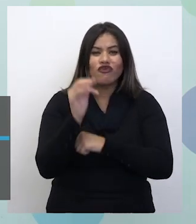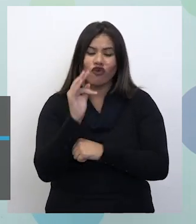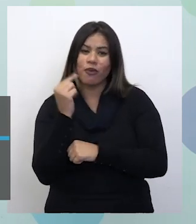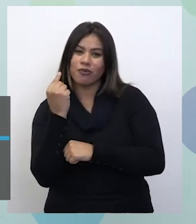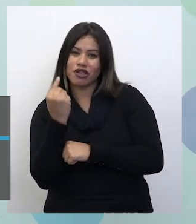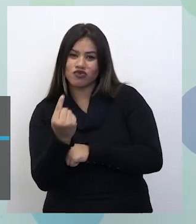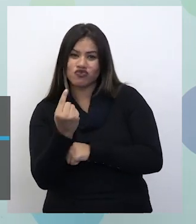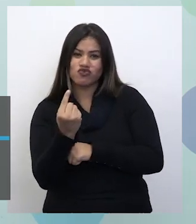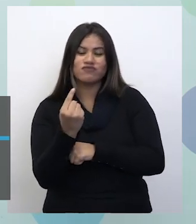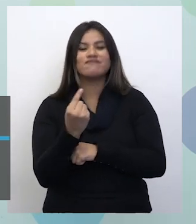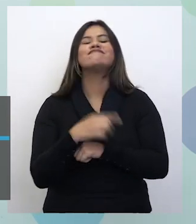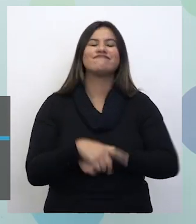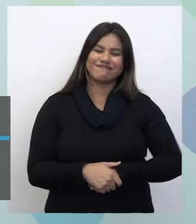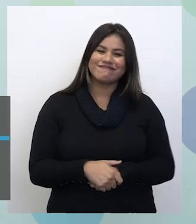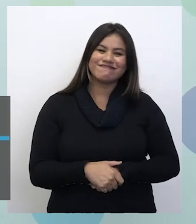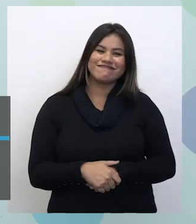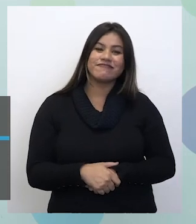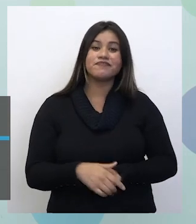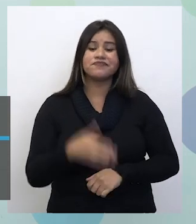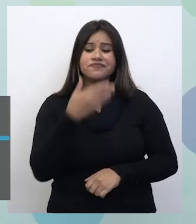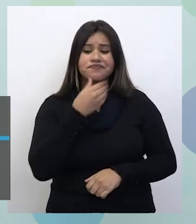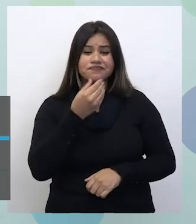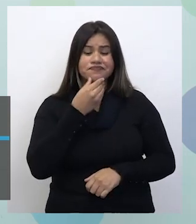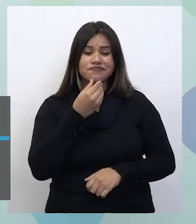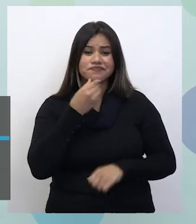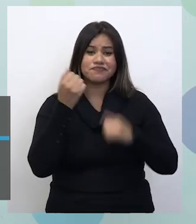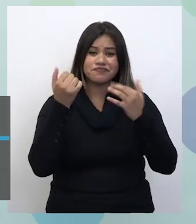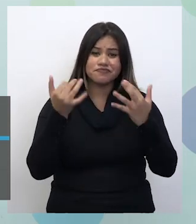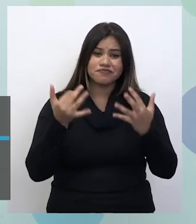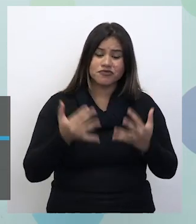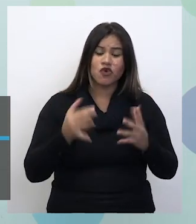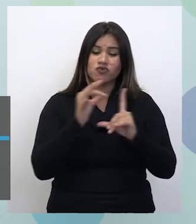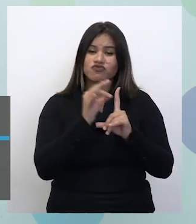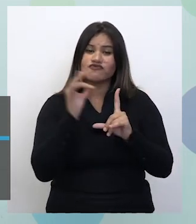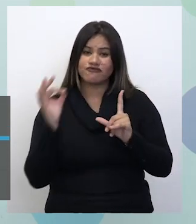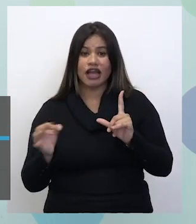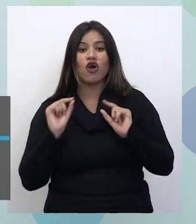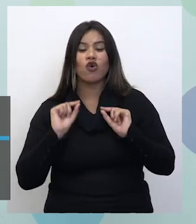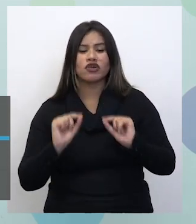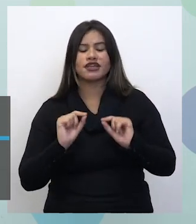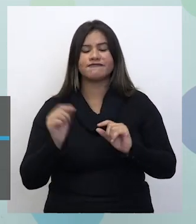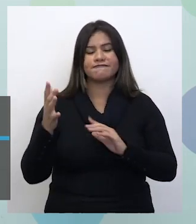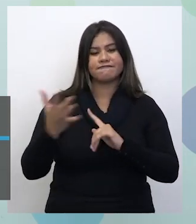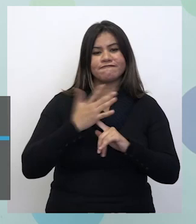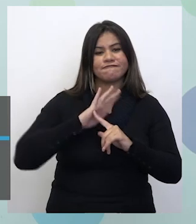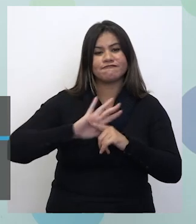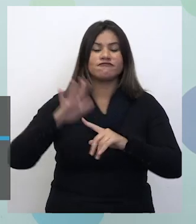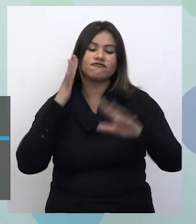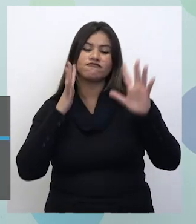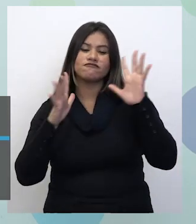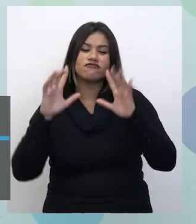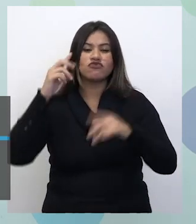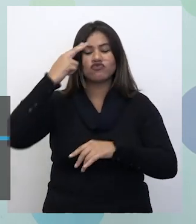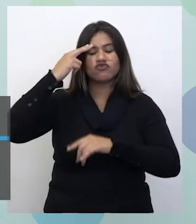de automobilismo, Ayrton Senna. O Ayrton Senna, ele nos deixou uma frase que nos ajuda a refletir sobre os nossos